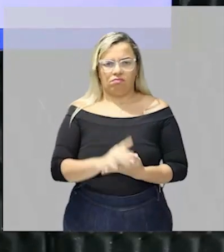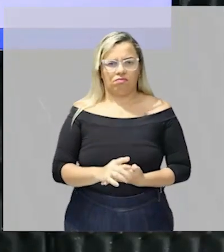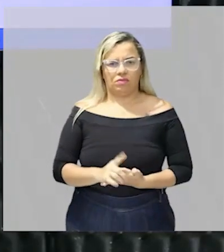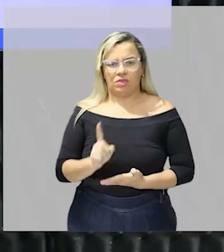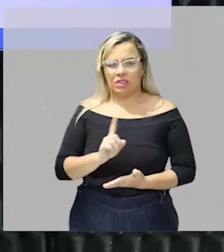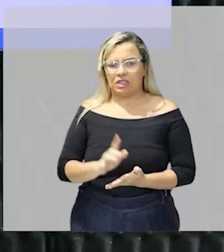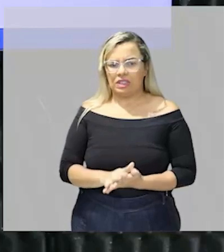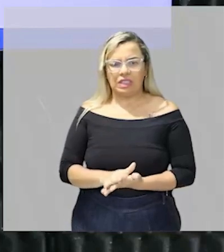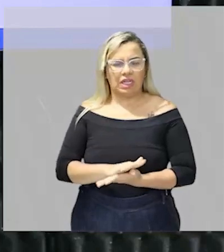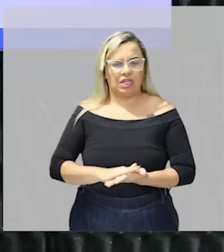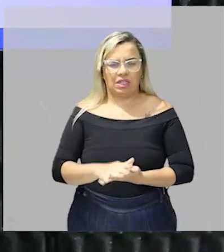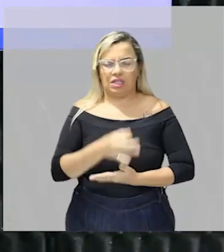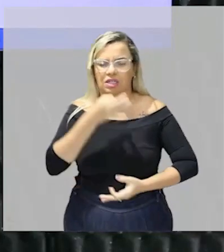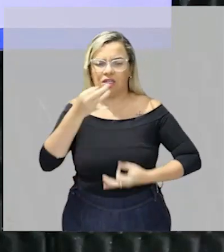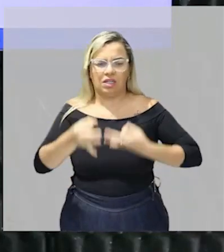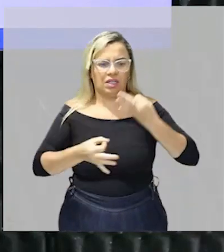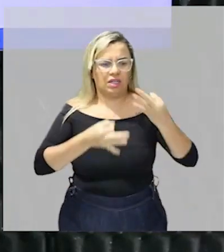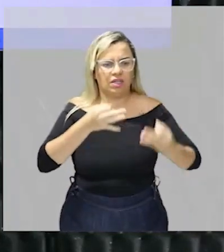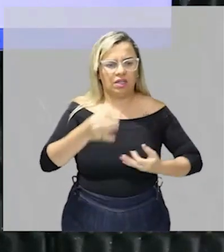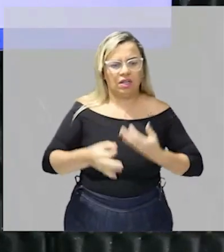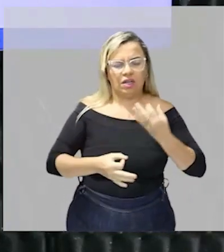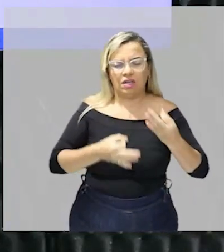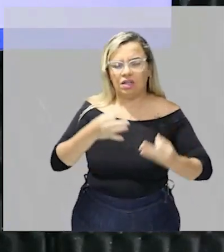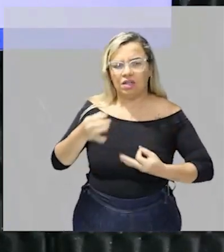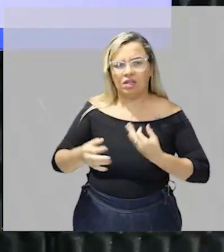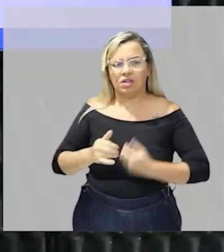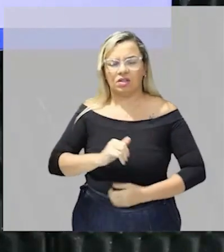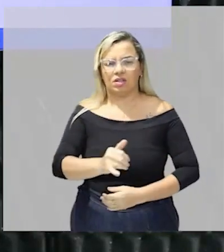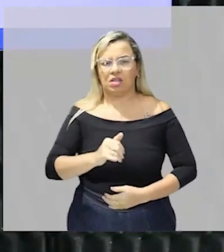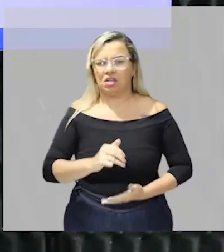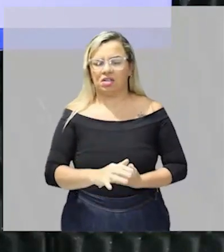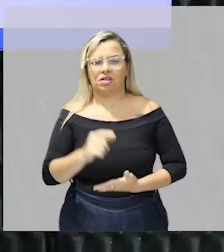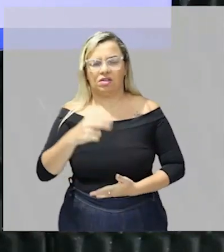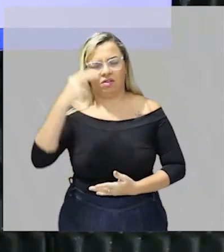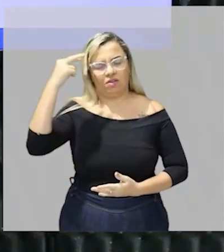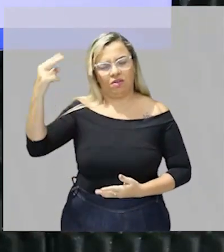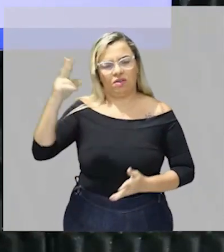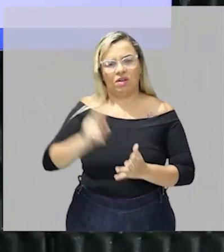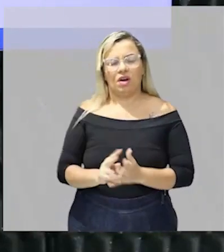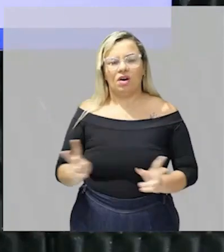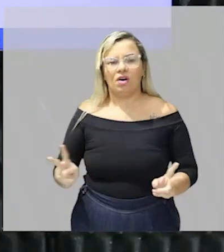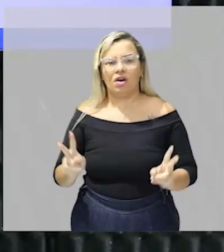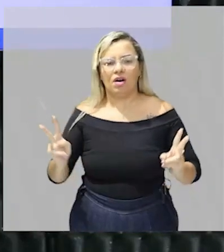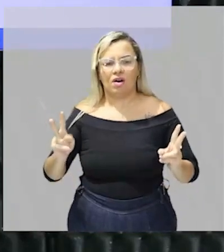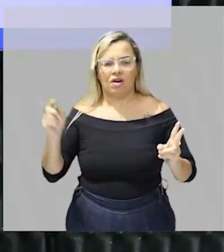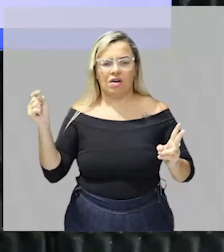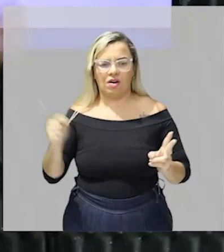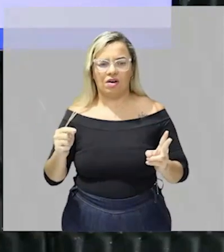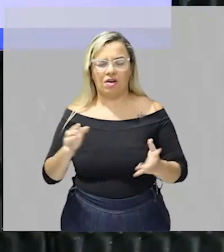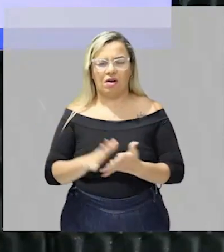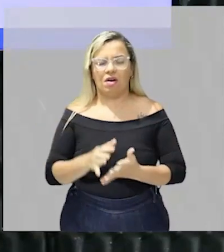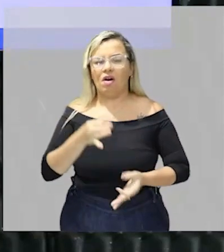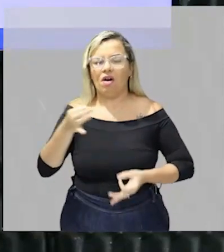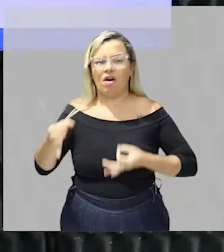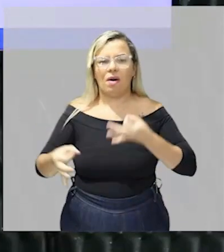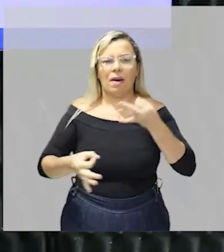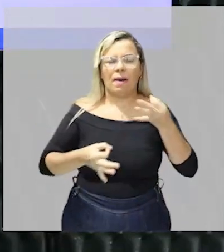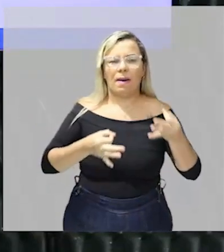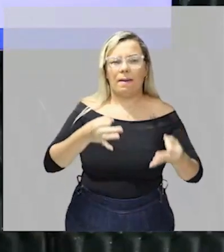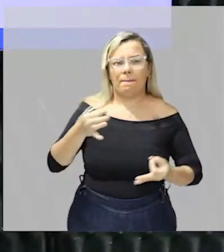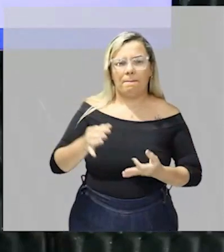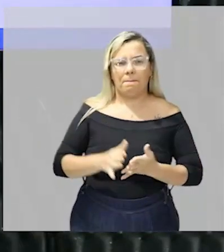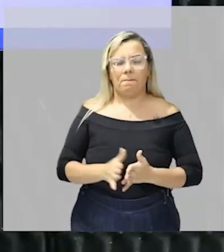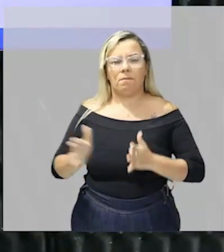crítica às crônicas, a esses historiadores que valorizam muito mais as crônicas